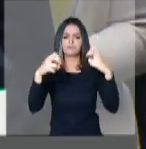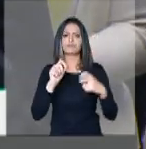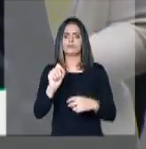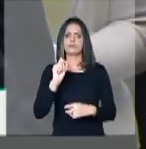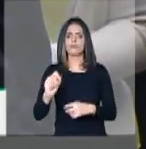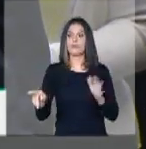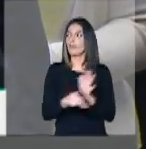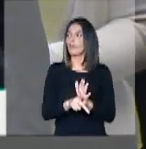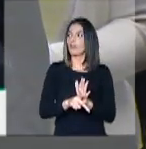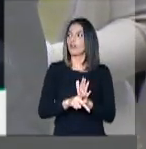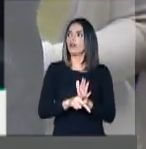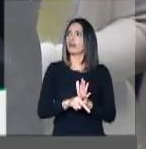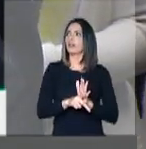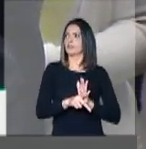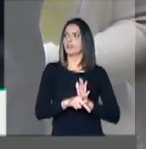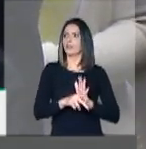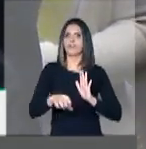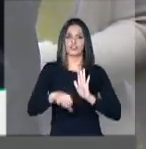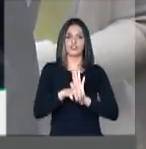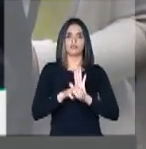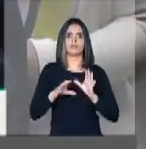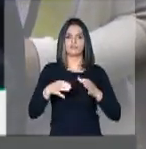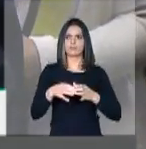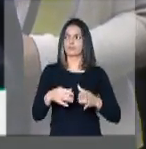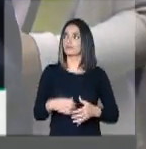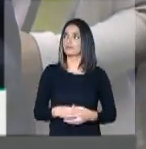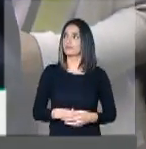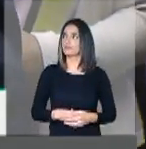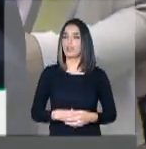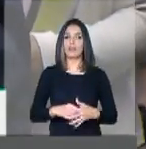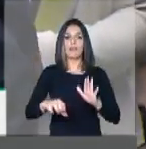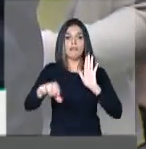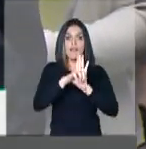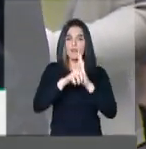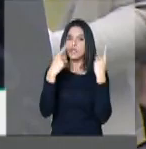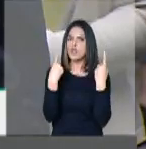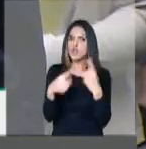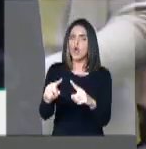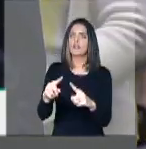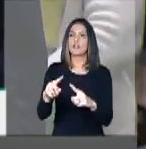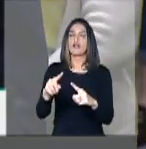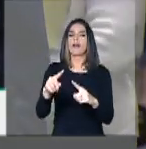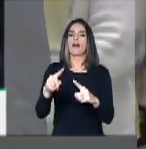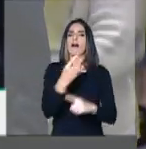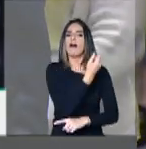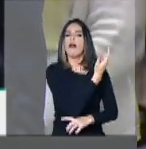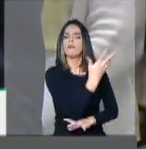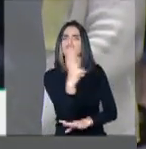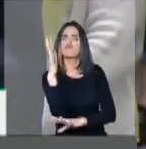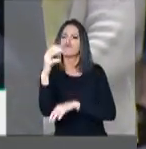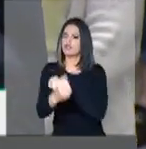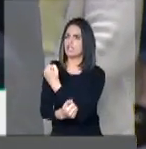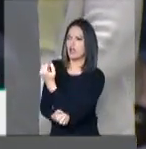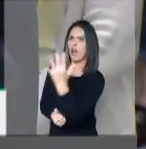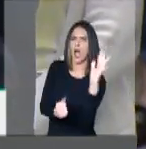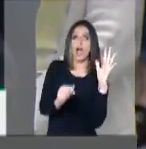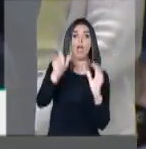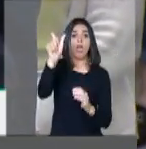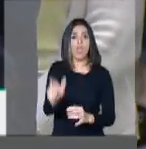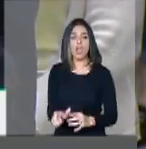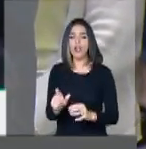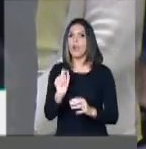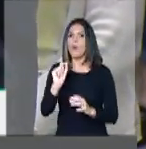de crime contra a humanidade, de crime contra o meio ambiente. É um presidente que é assunto no mundo inteiro pela